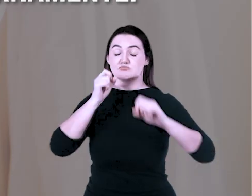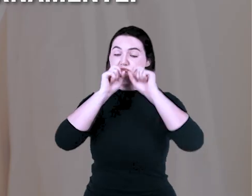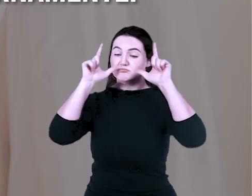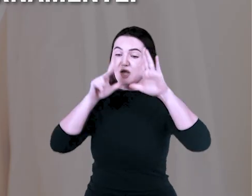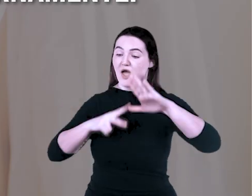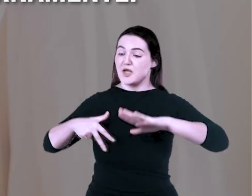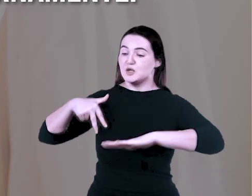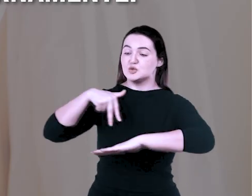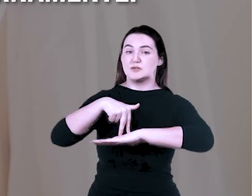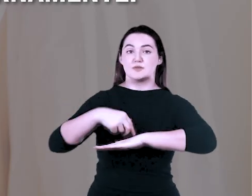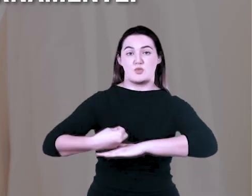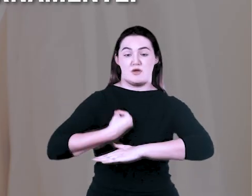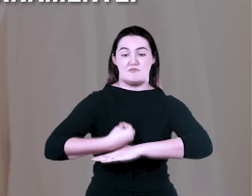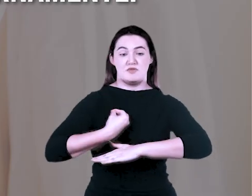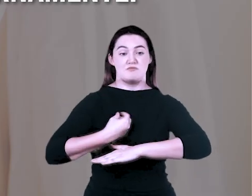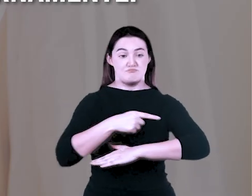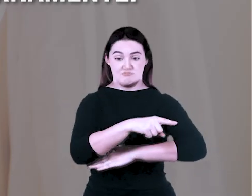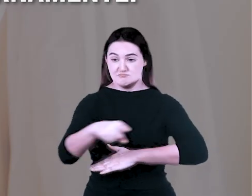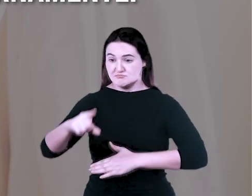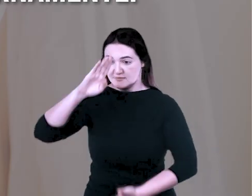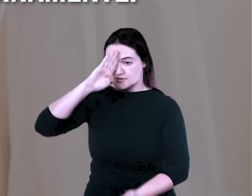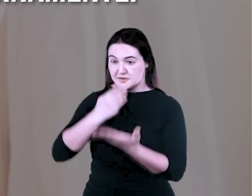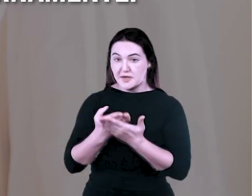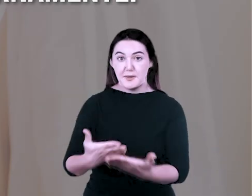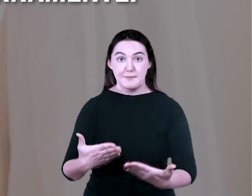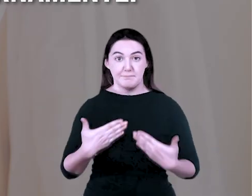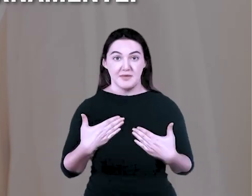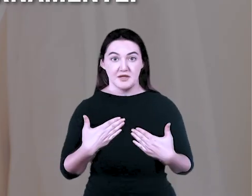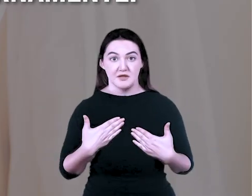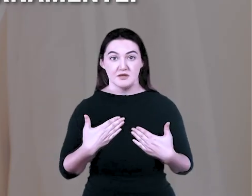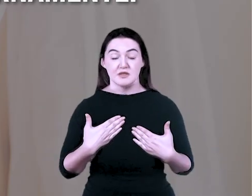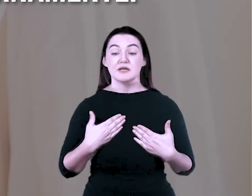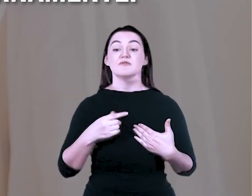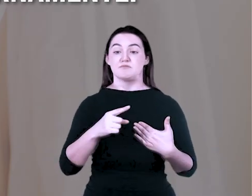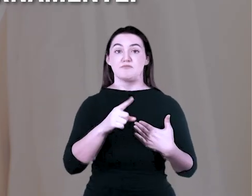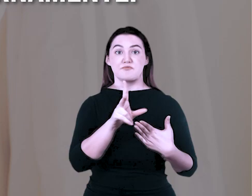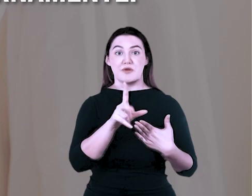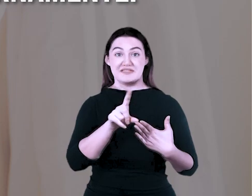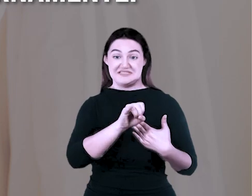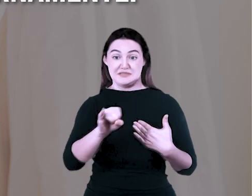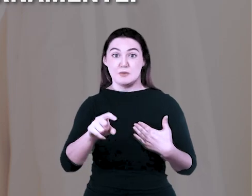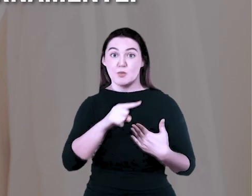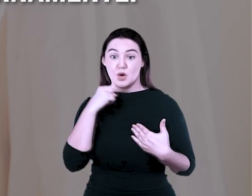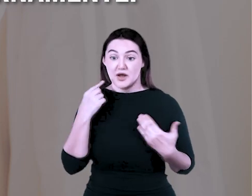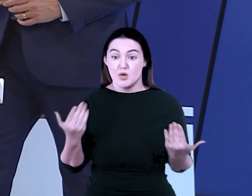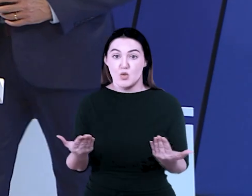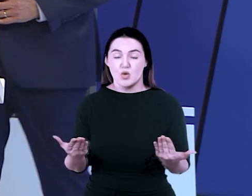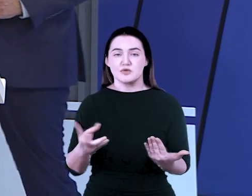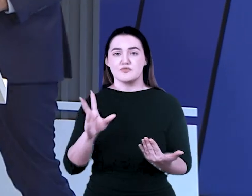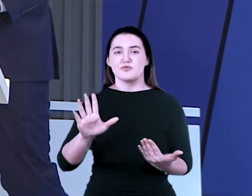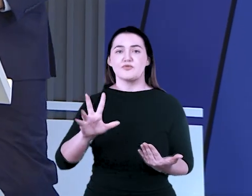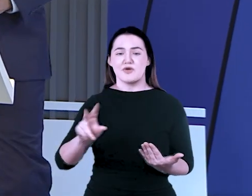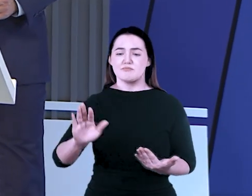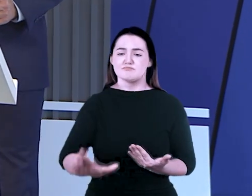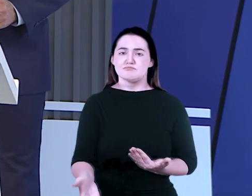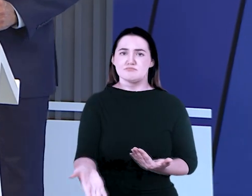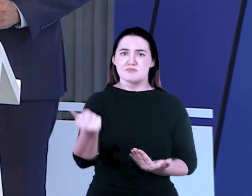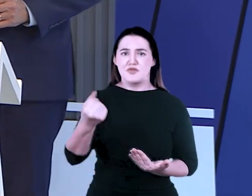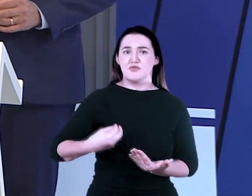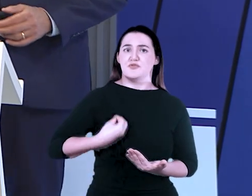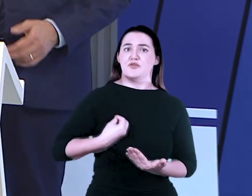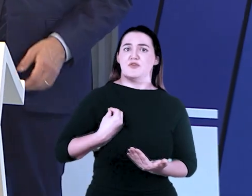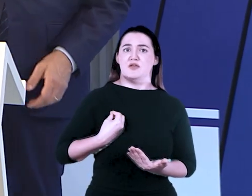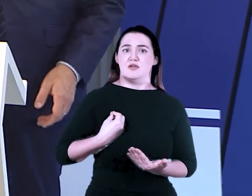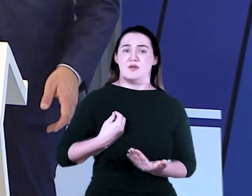que morra, viverá. E todo o que vive e crê em mim não morrerá eternamente. João 11, 25 e